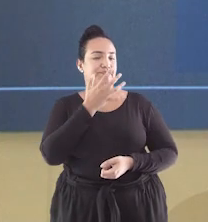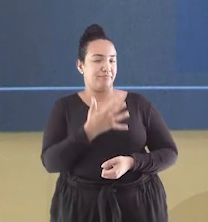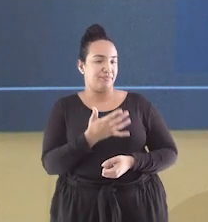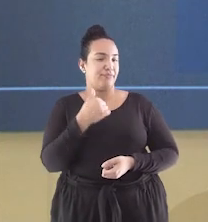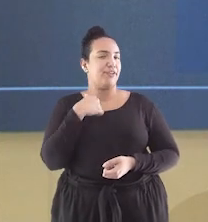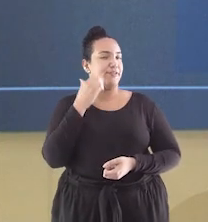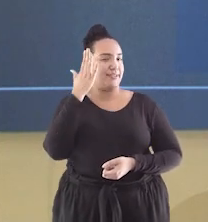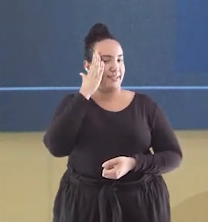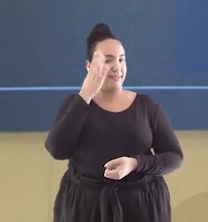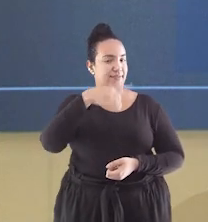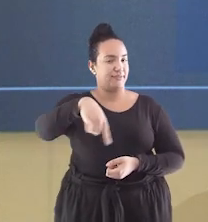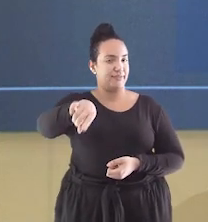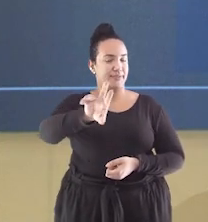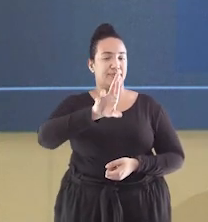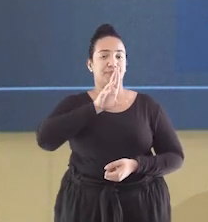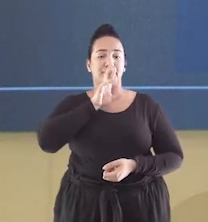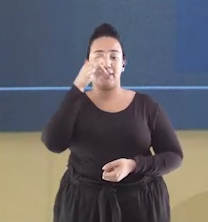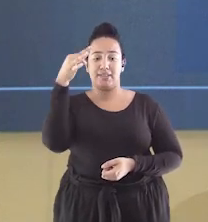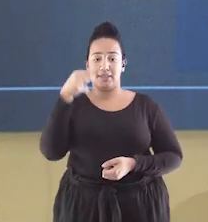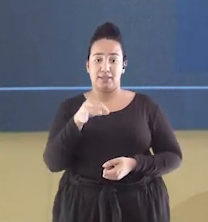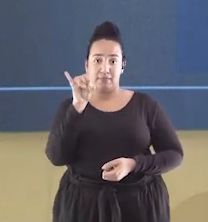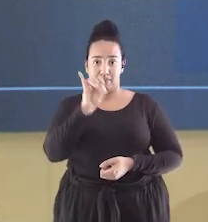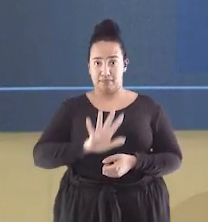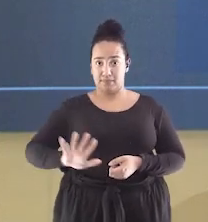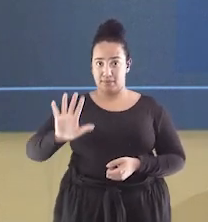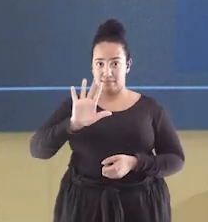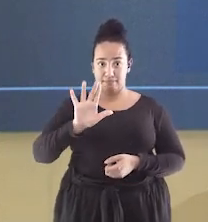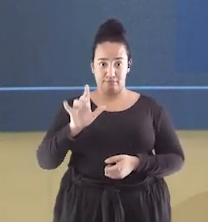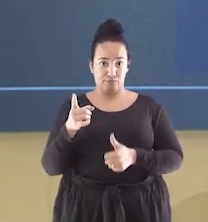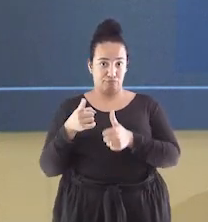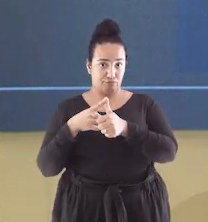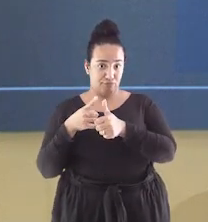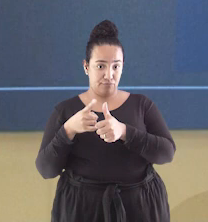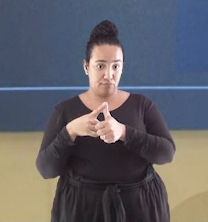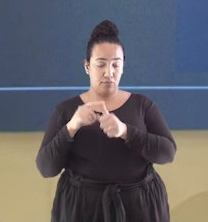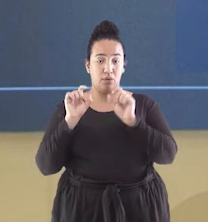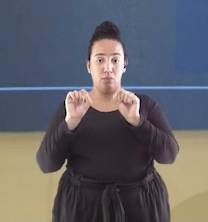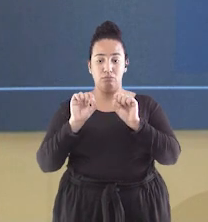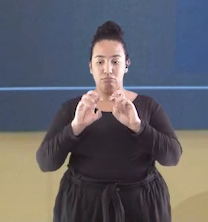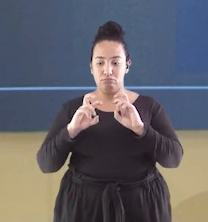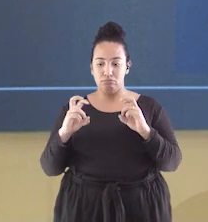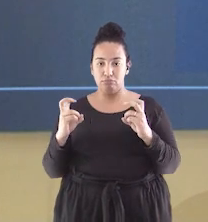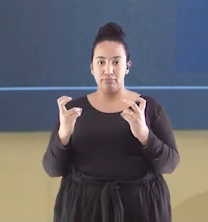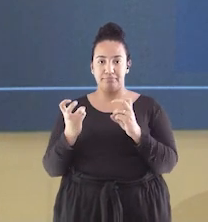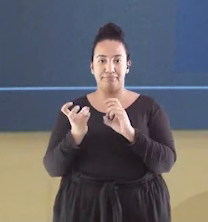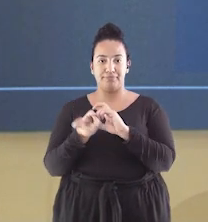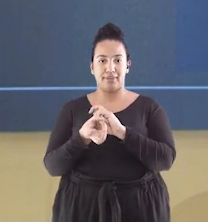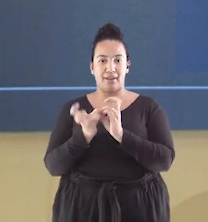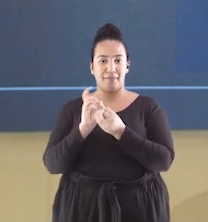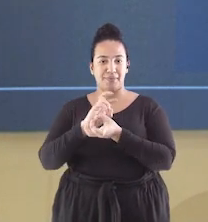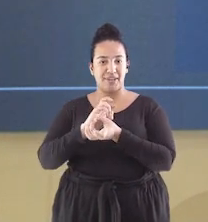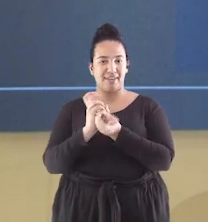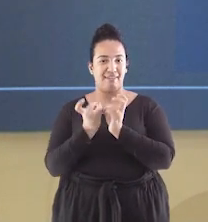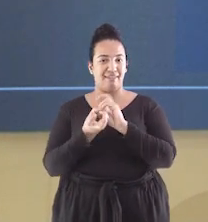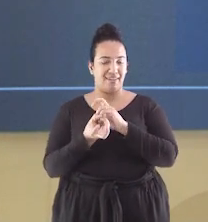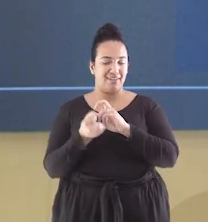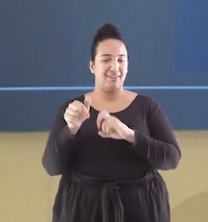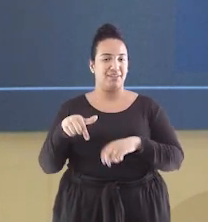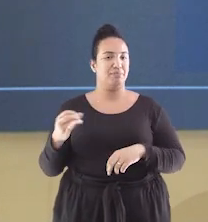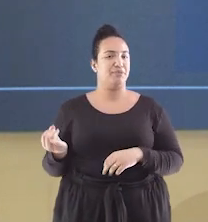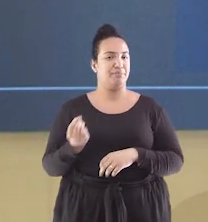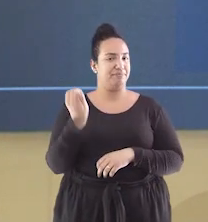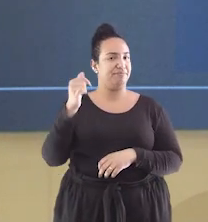Muito bem, eu imagino que vocês tenham acertado. A imagem de número 1 mostra uma roda de capoeira. A capoeira é